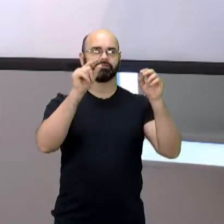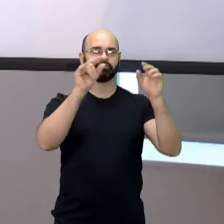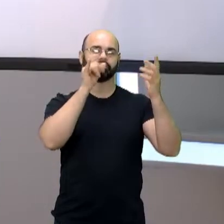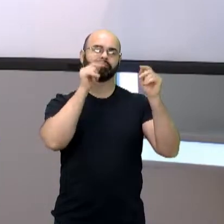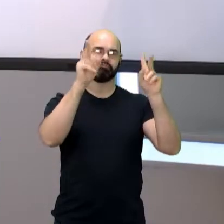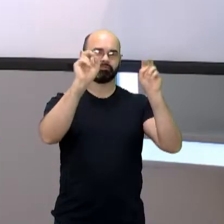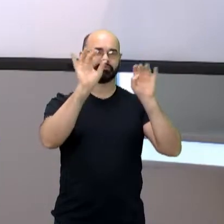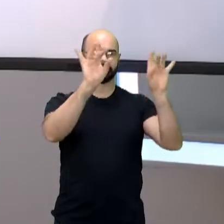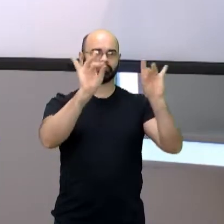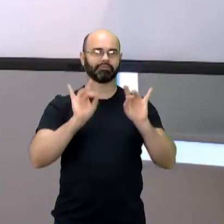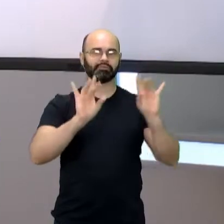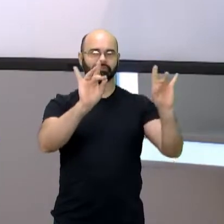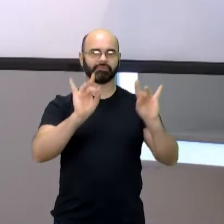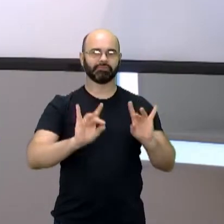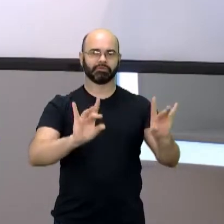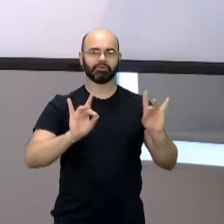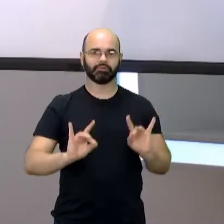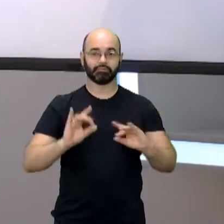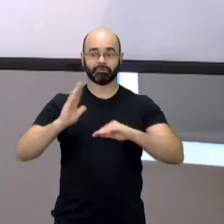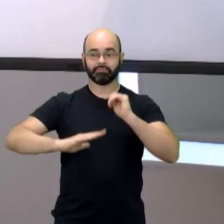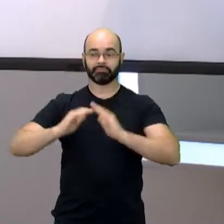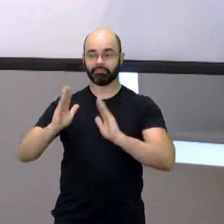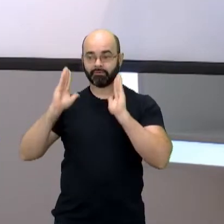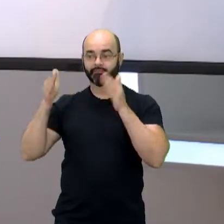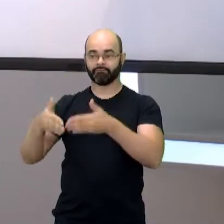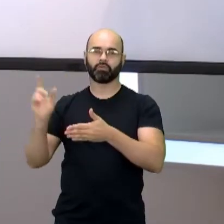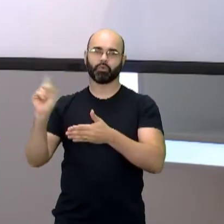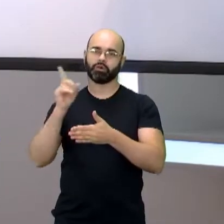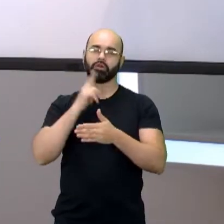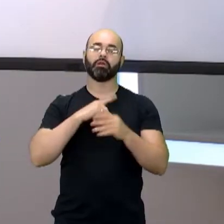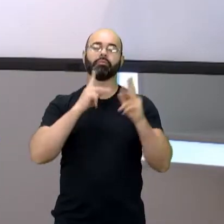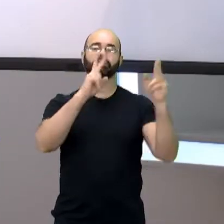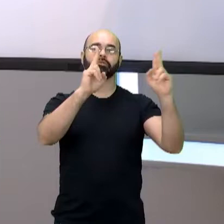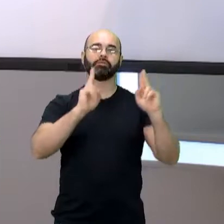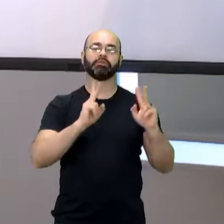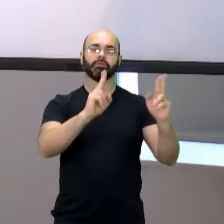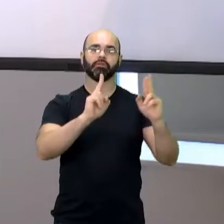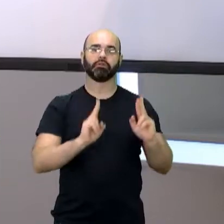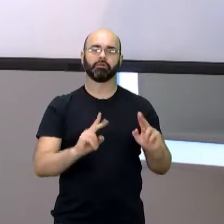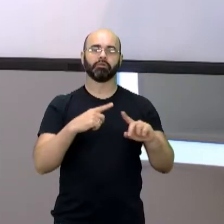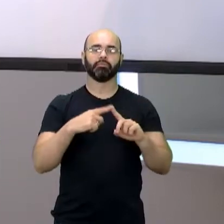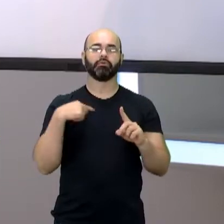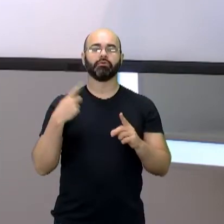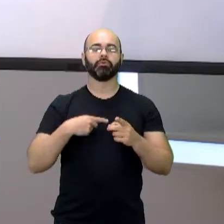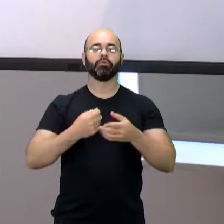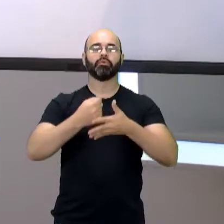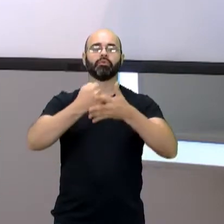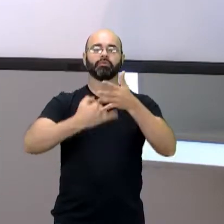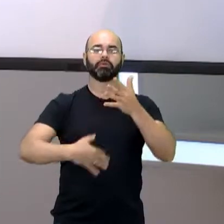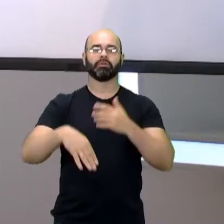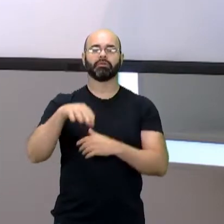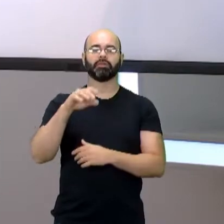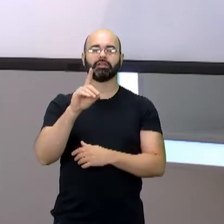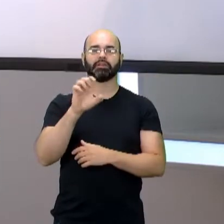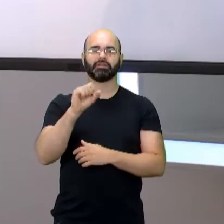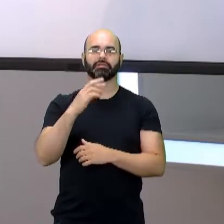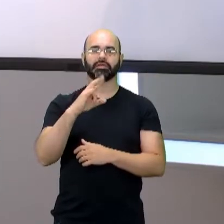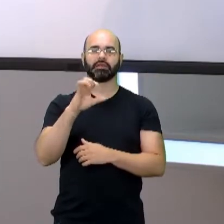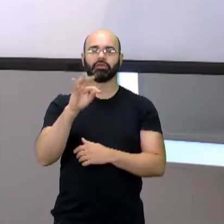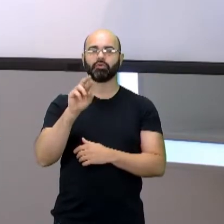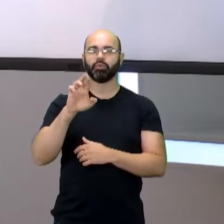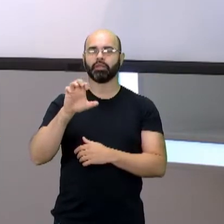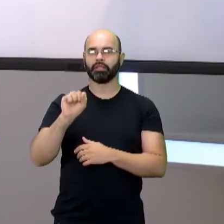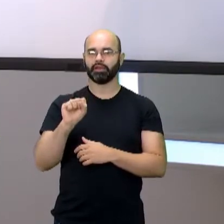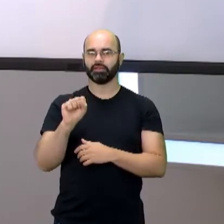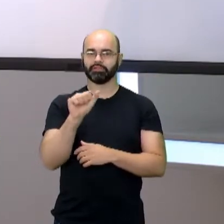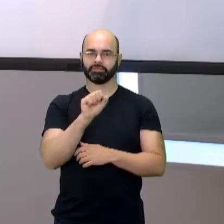habilidade em si, mas um recorte, porque nós vamos trabalhar com os descritores do Saeb. Quais são os